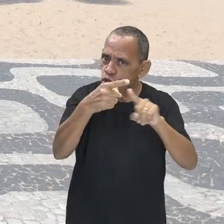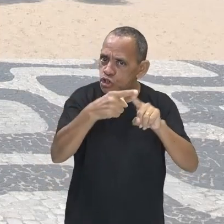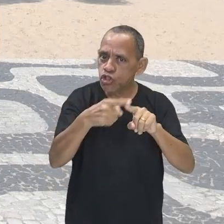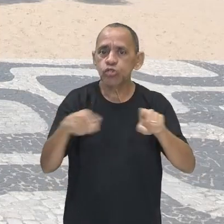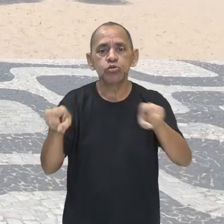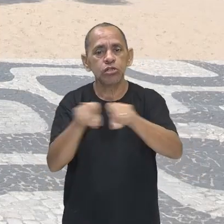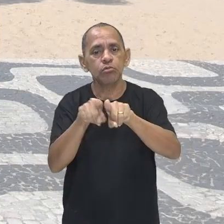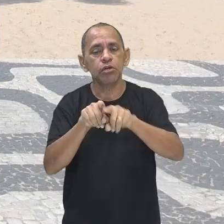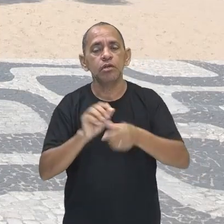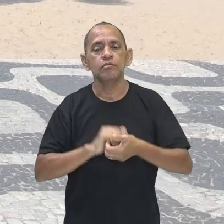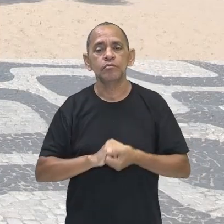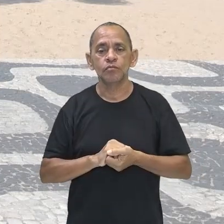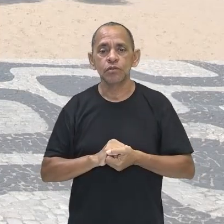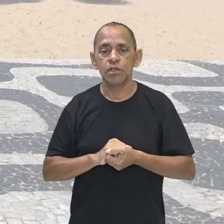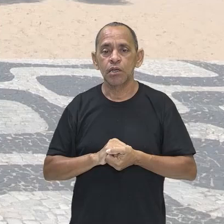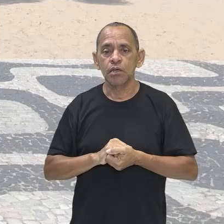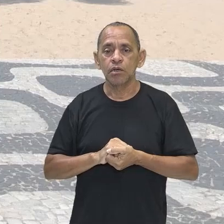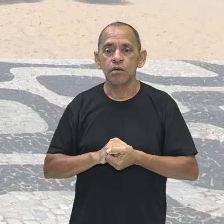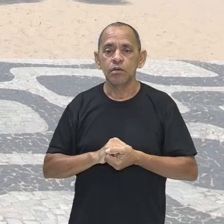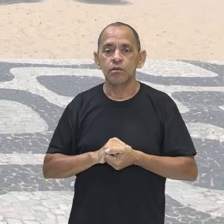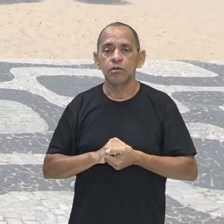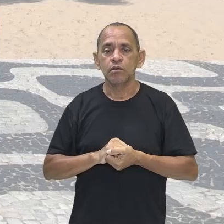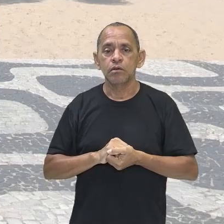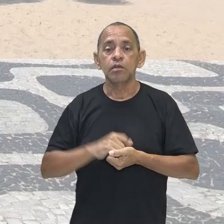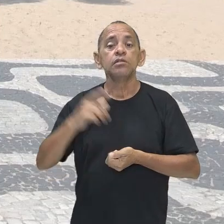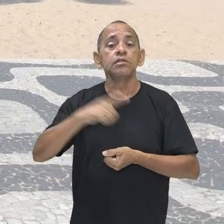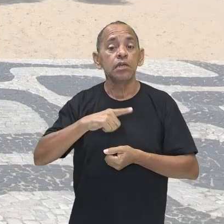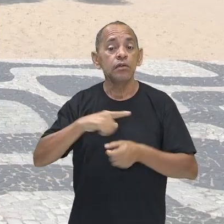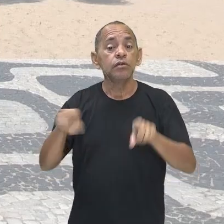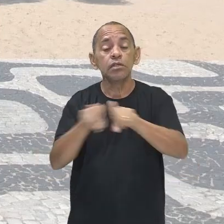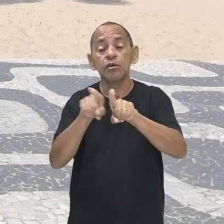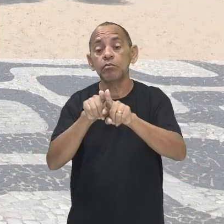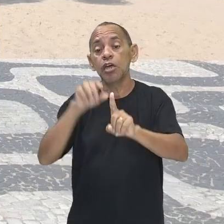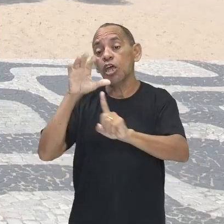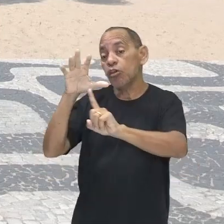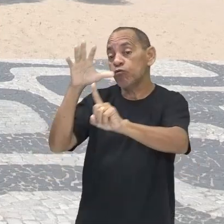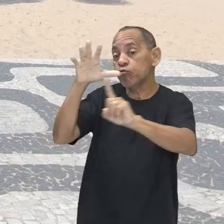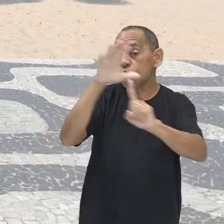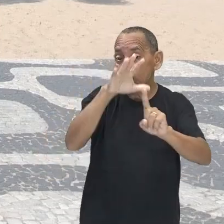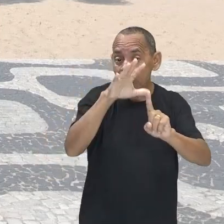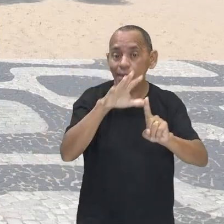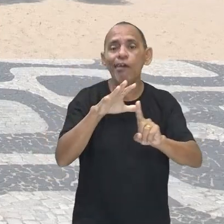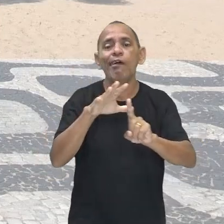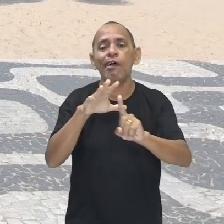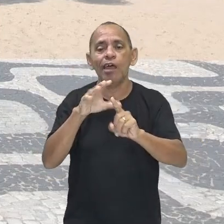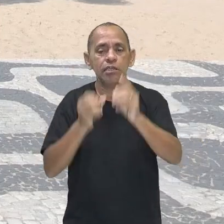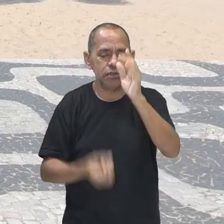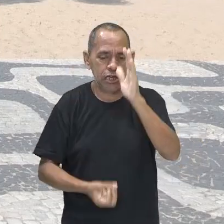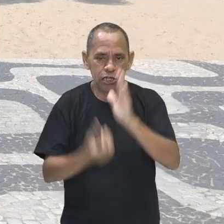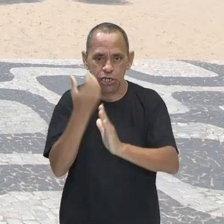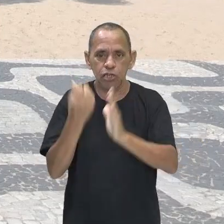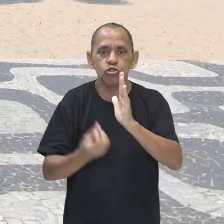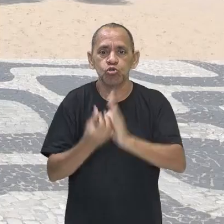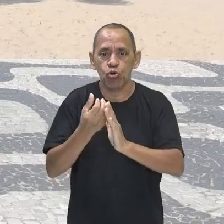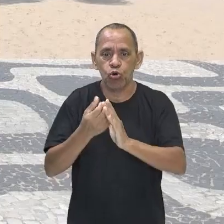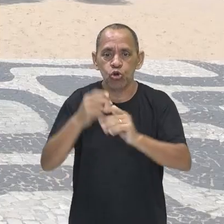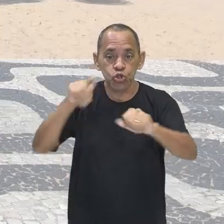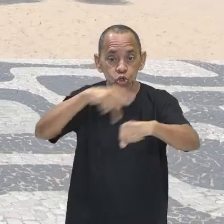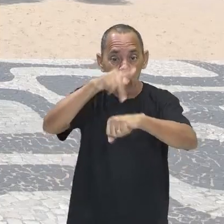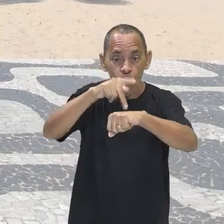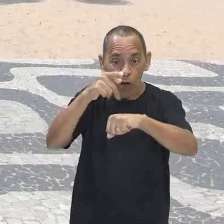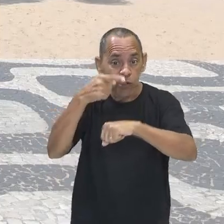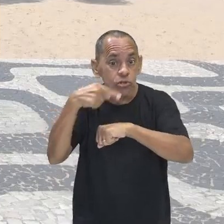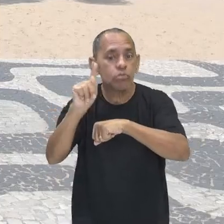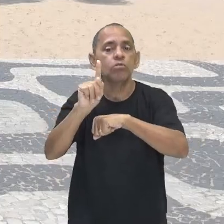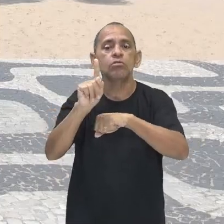só no Brasil, ela teve influência, como eu digo, na arte, a gente não descarta nada, a gente vai agregando conhecimentos. E